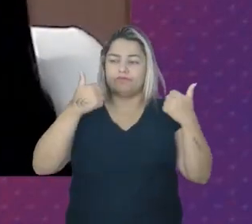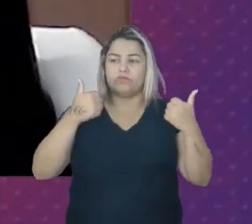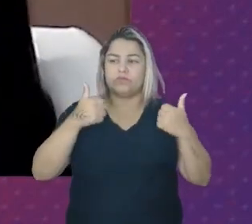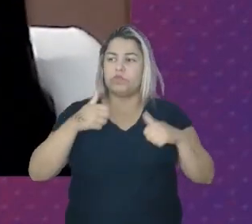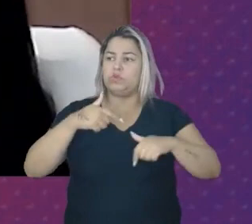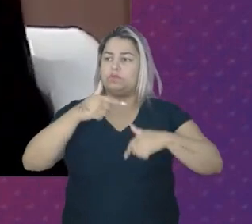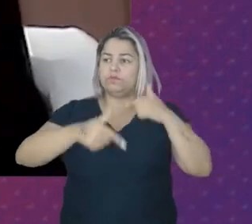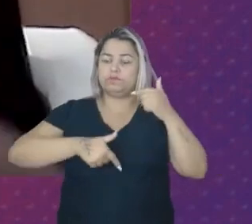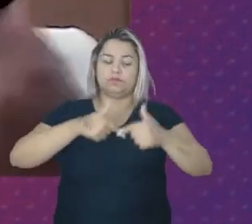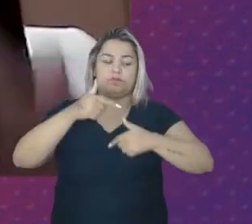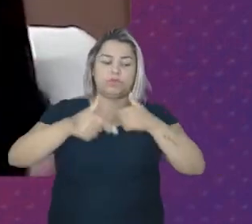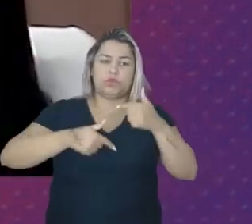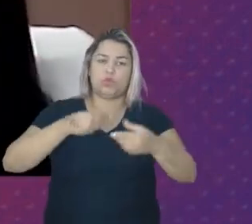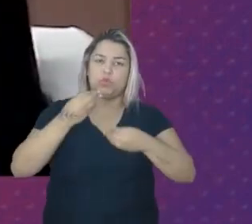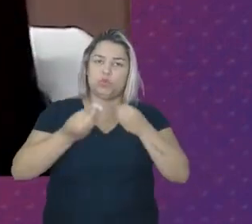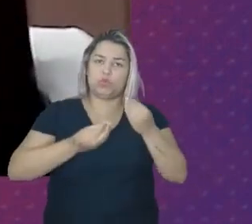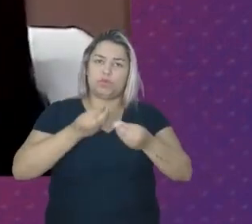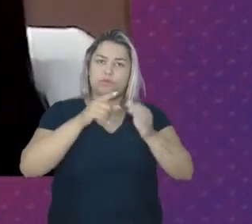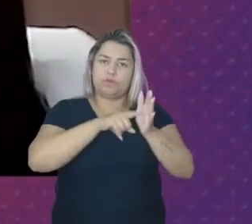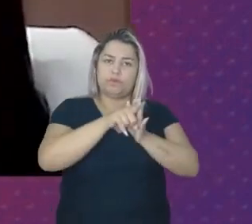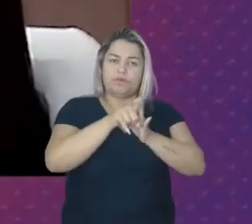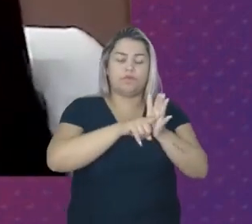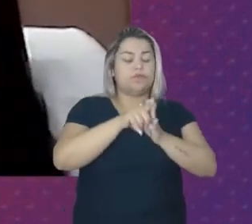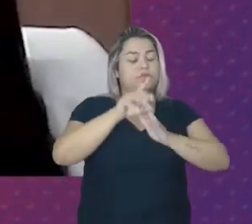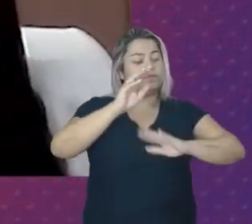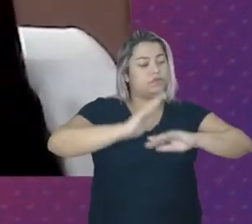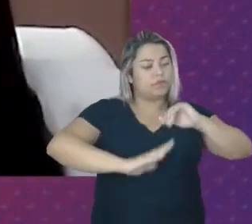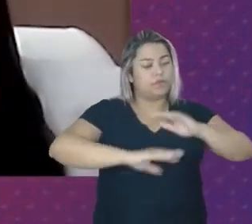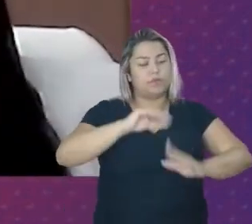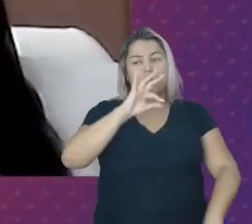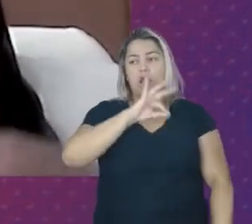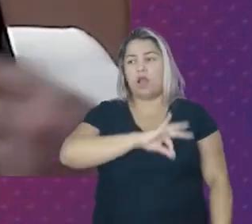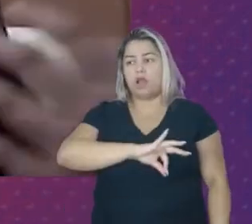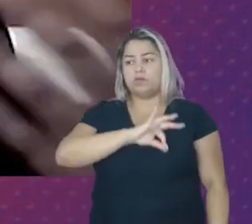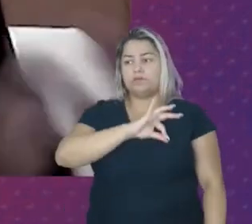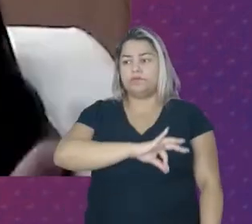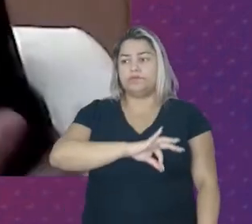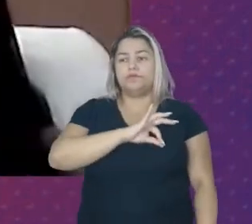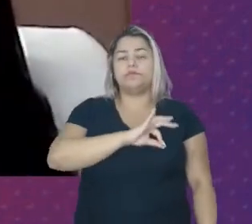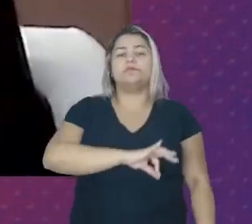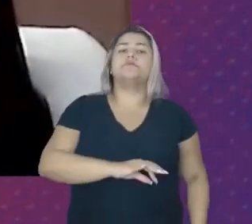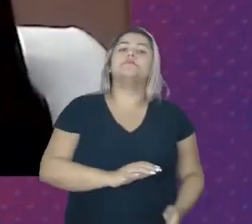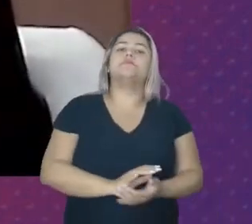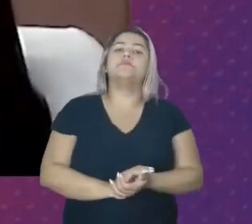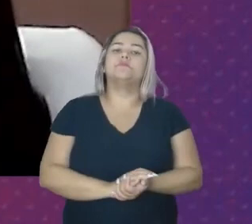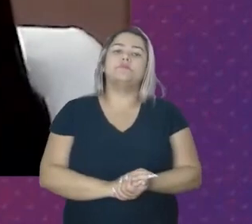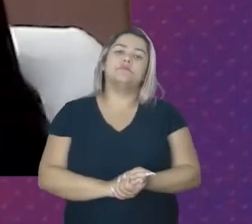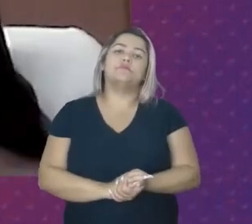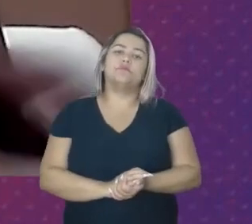de trabalho, com o plano de cargos e carreiras e salários, bem com